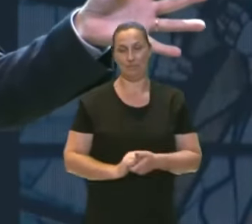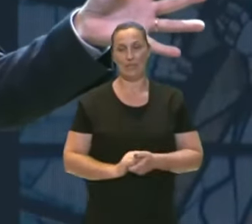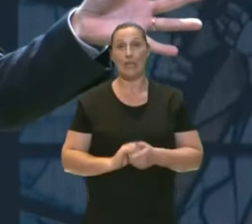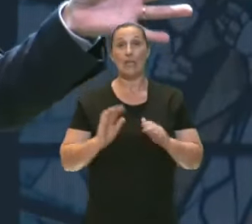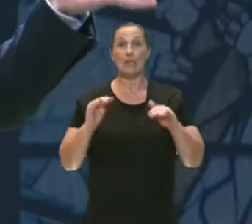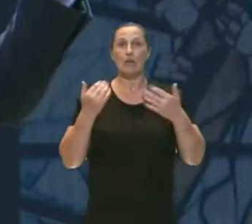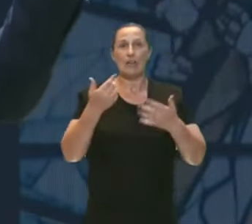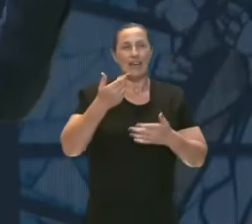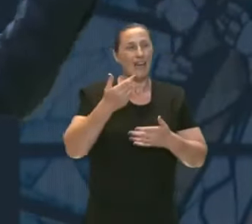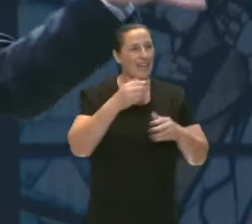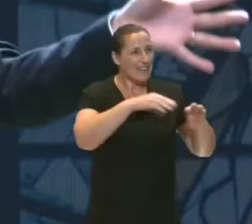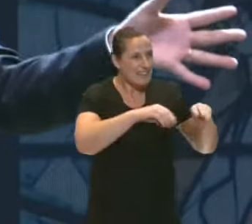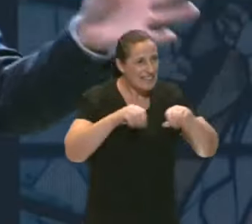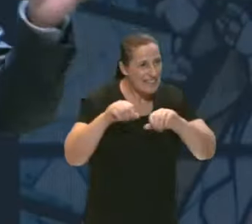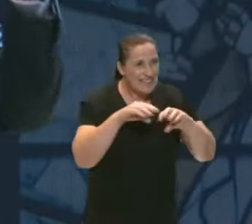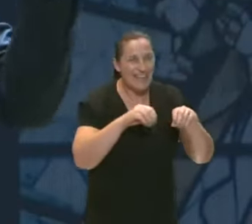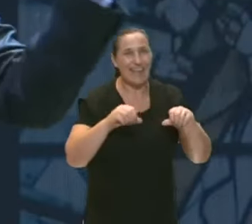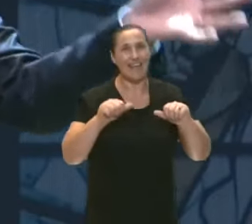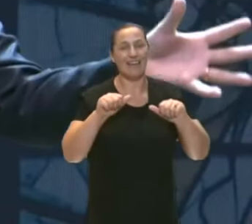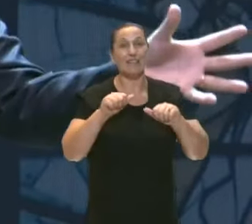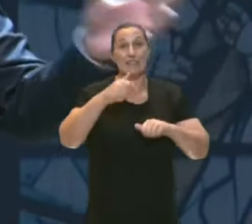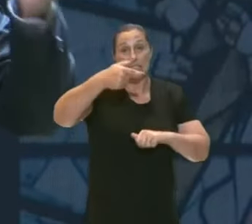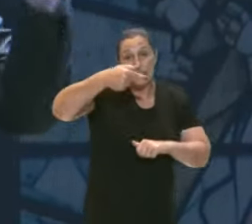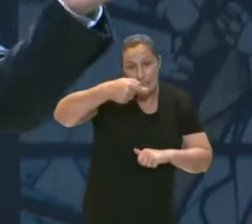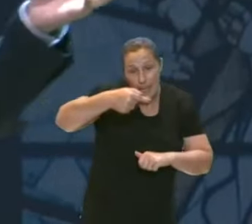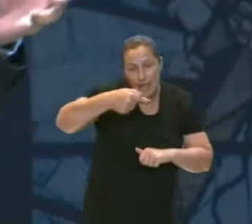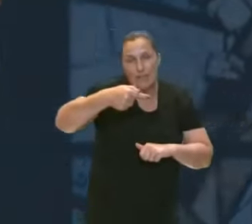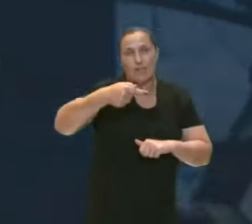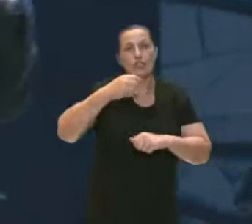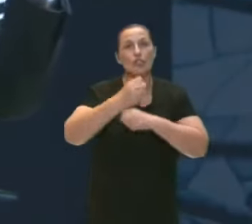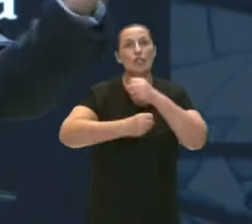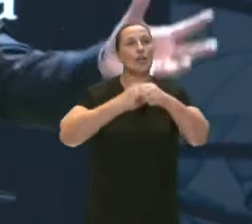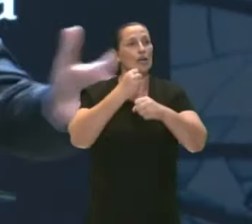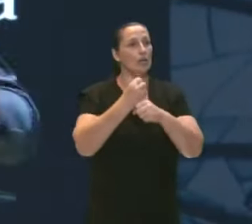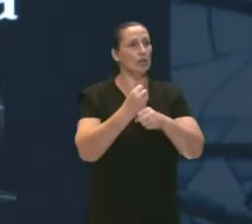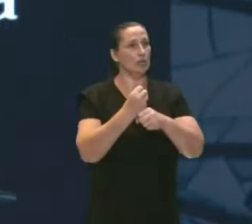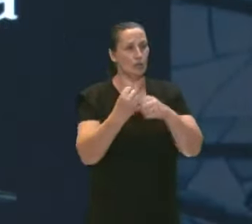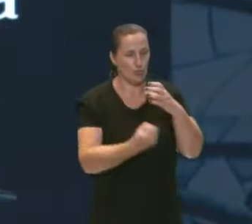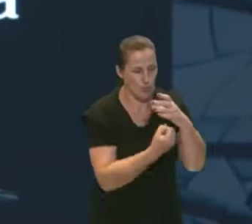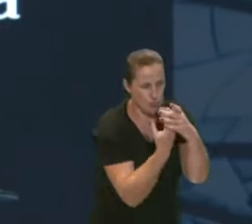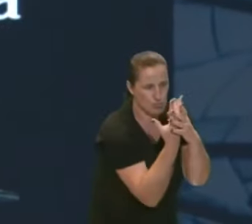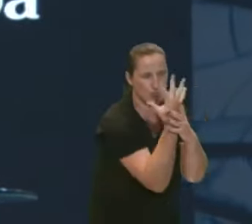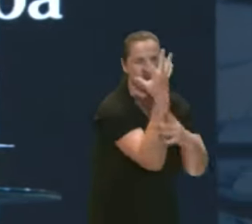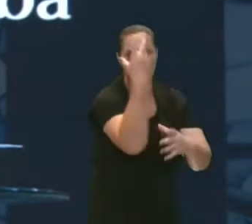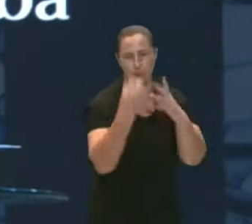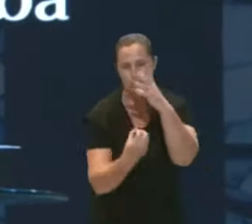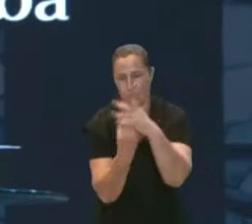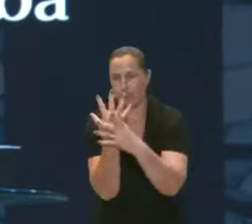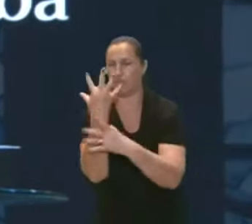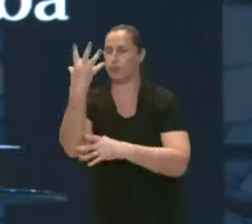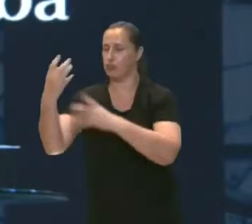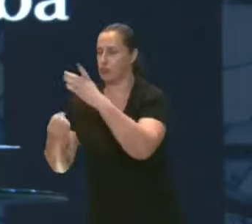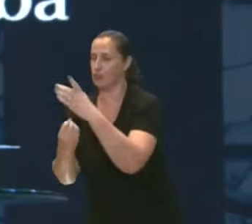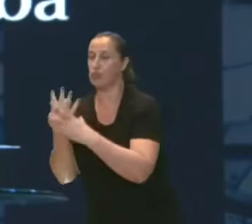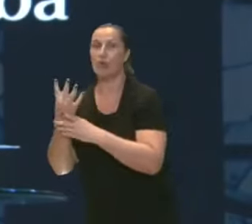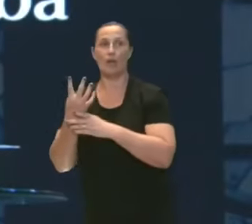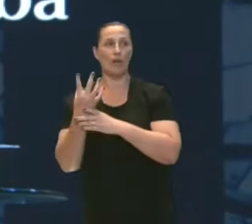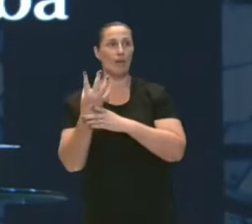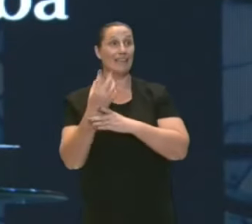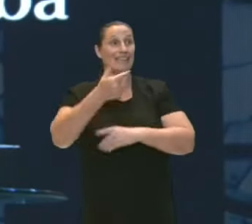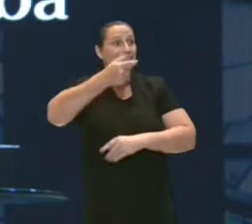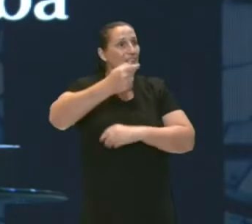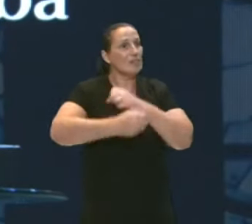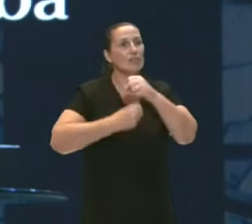anos de provisão, de abastança, de produção de alimentos, mas depois teriam 7 anos de